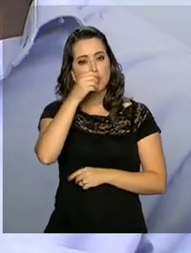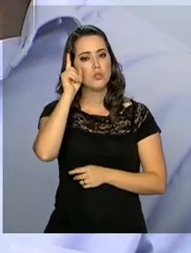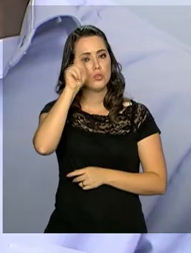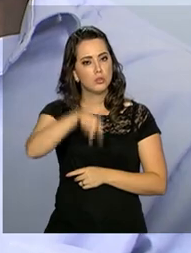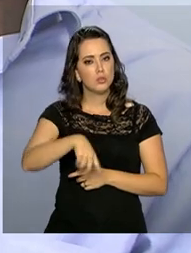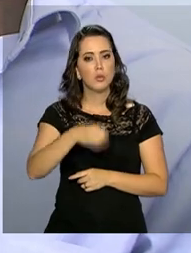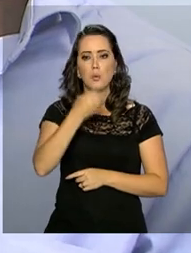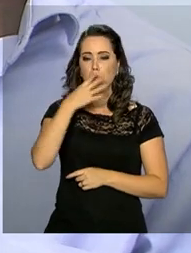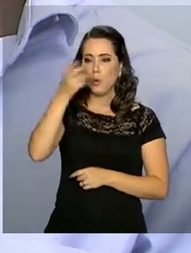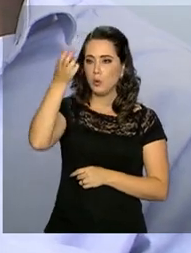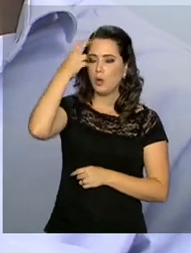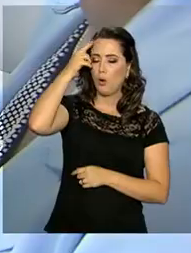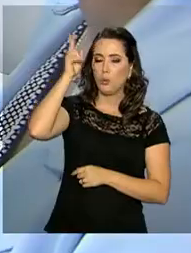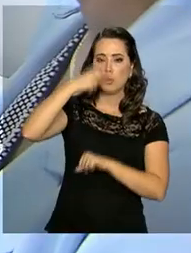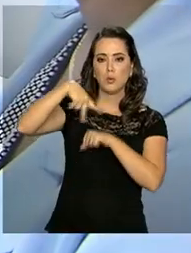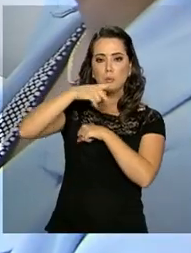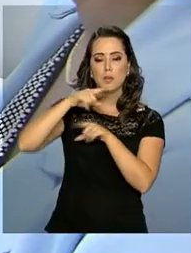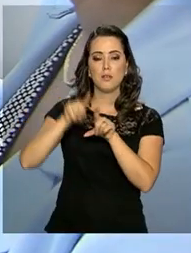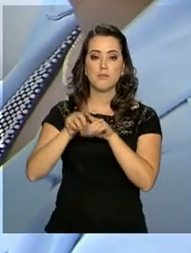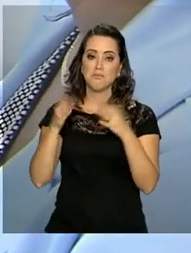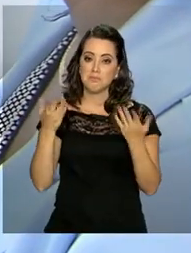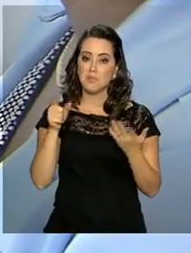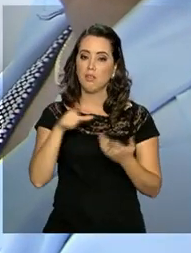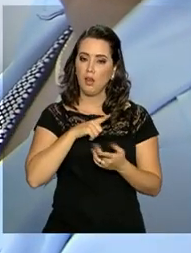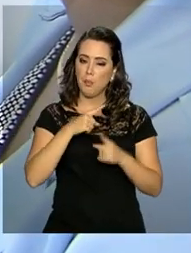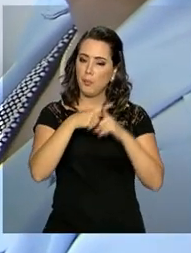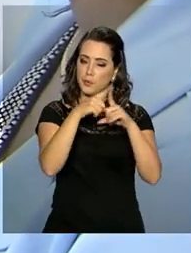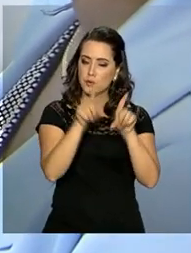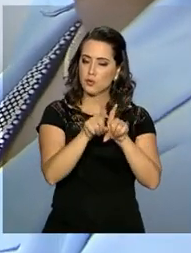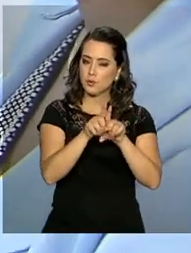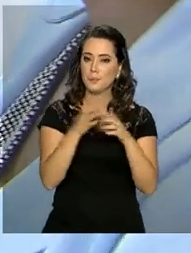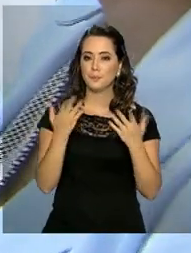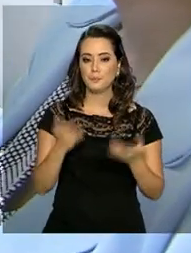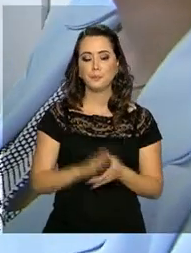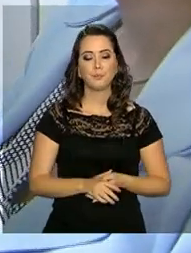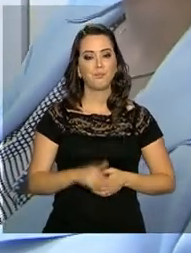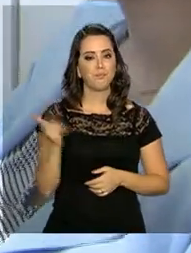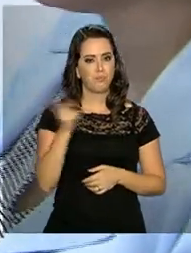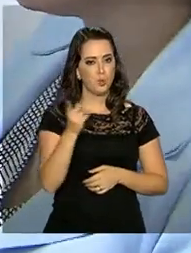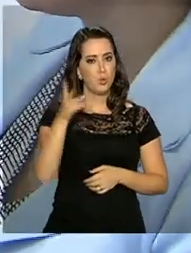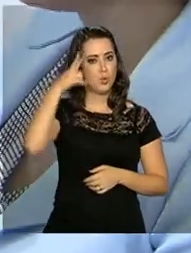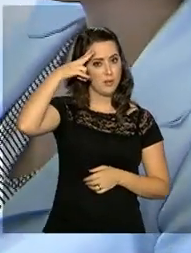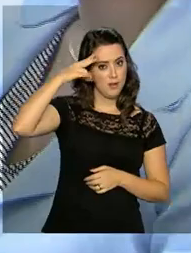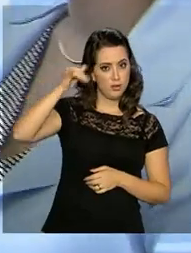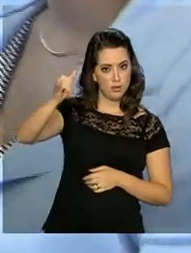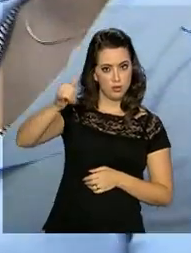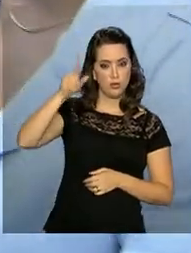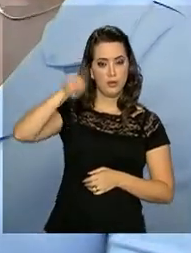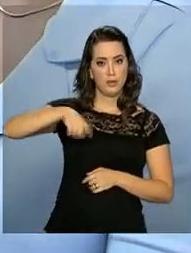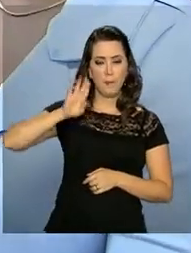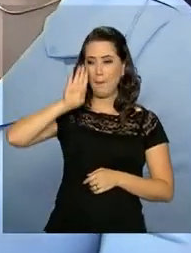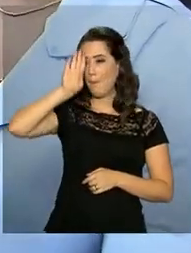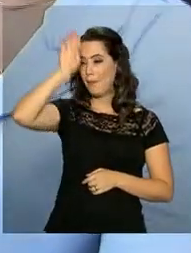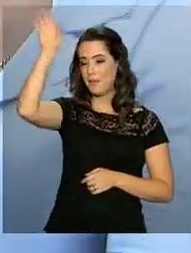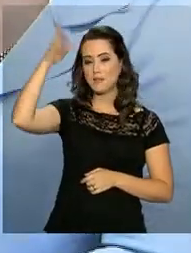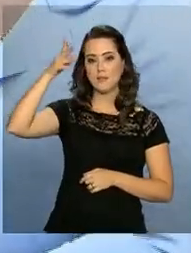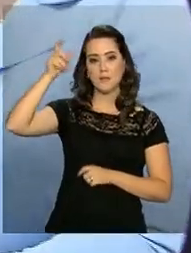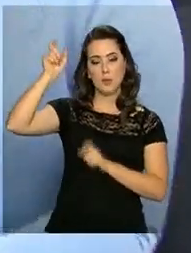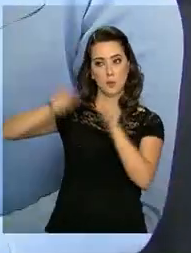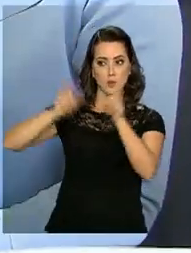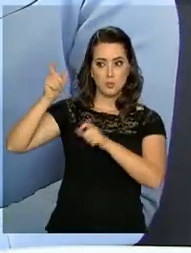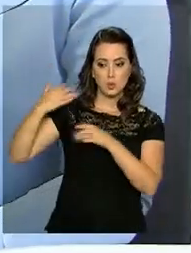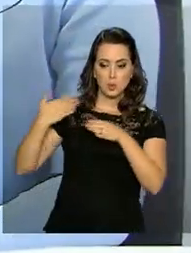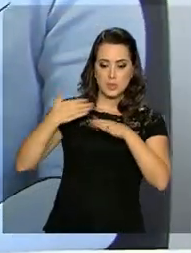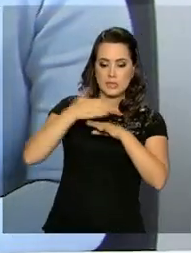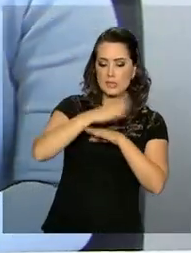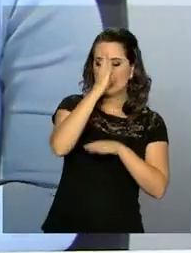de bom na cultura do país. Os haitianos, como Lilice e Kerbe, continuam sendo a principal nacionalidade inseridas